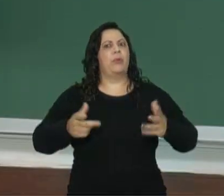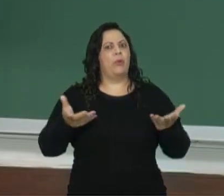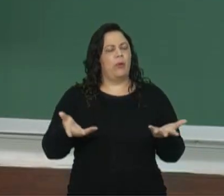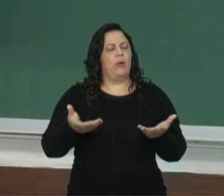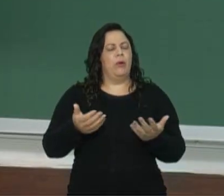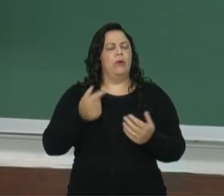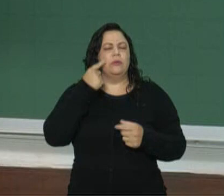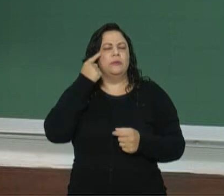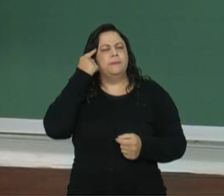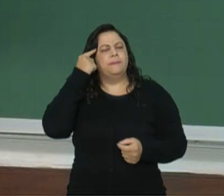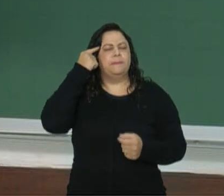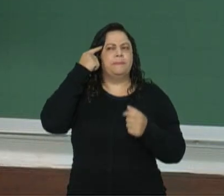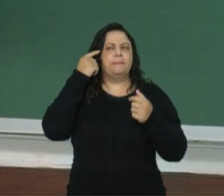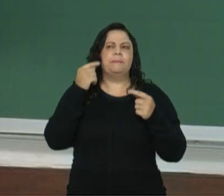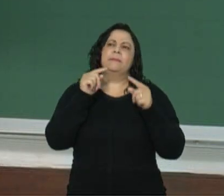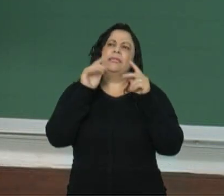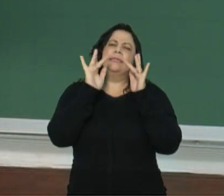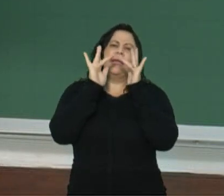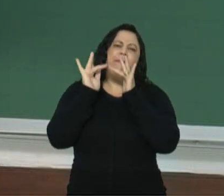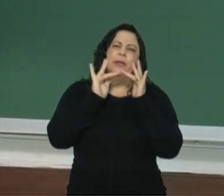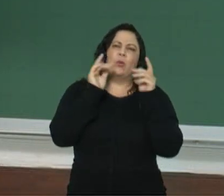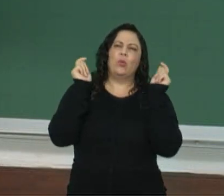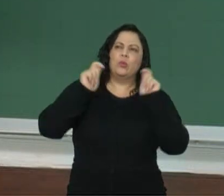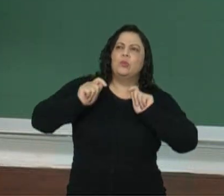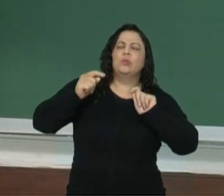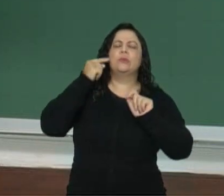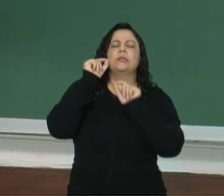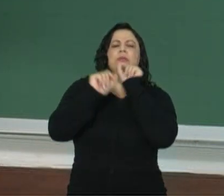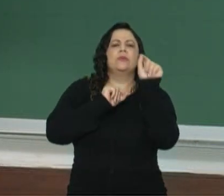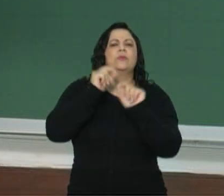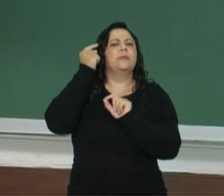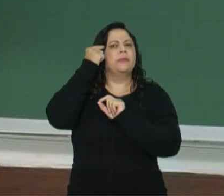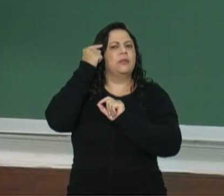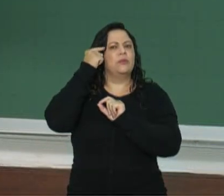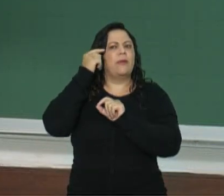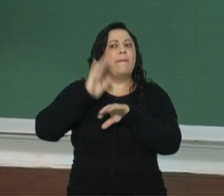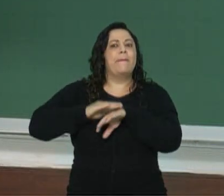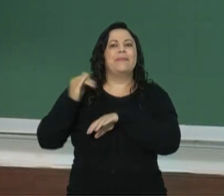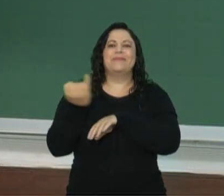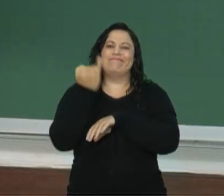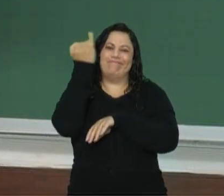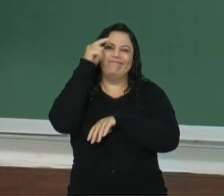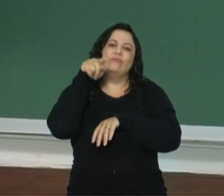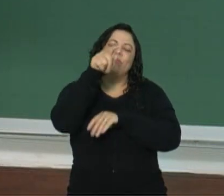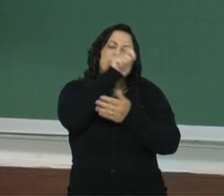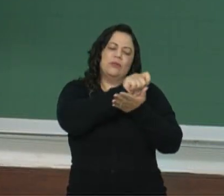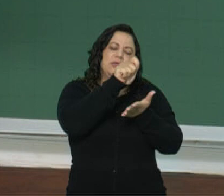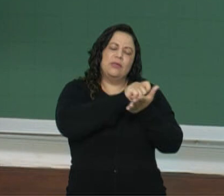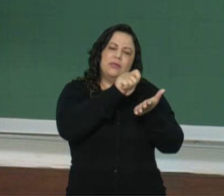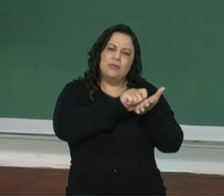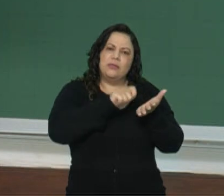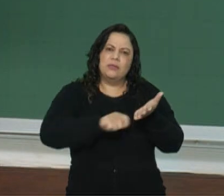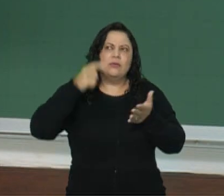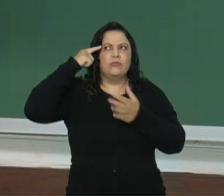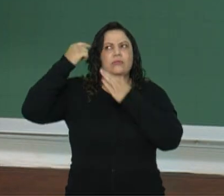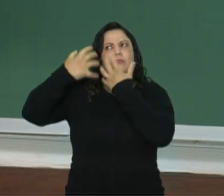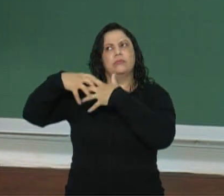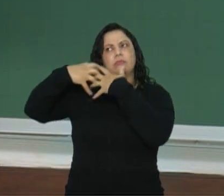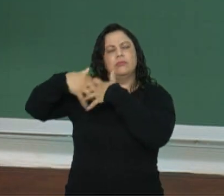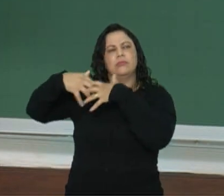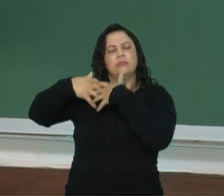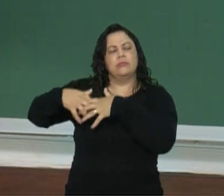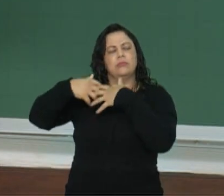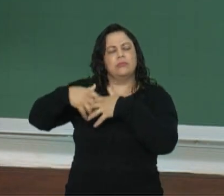perto do que você pensou. Mas o que é mais importante nesse momento é o que você escreveu aí, o que você refletiu, o que você pensou a respeito